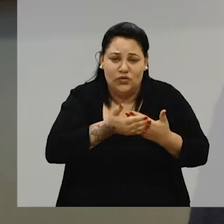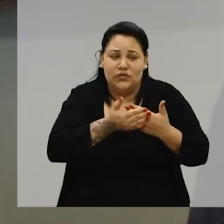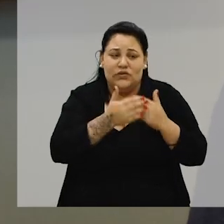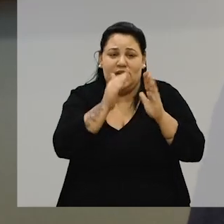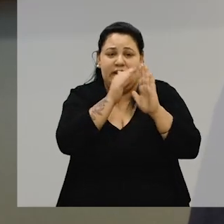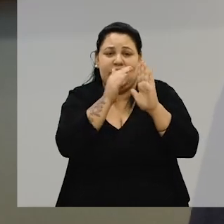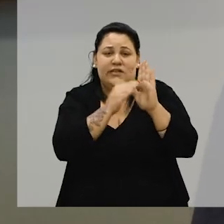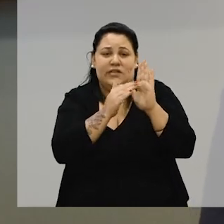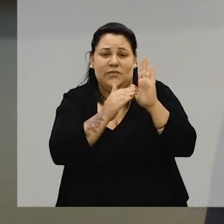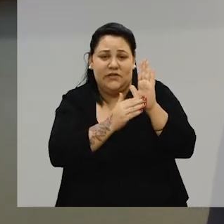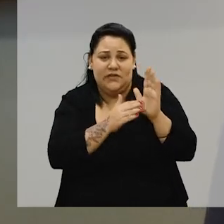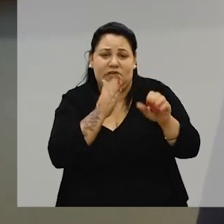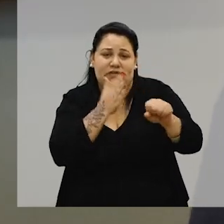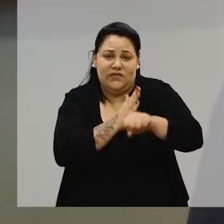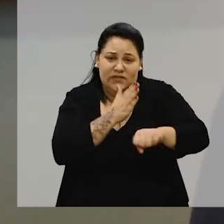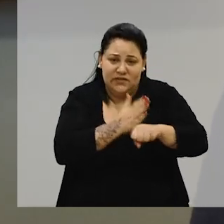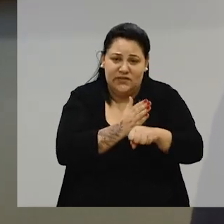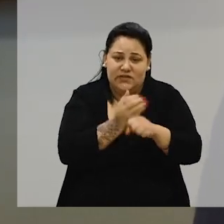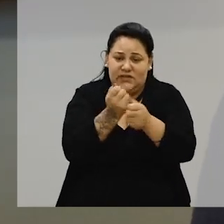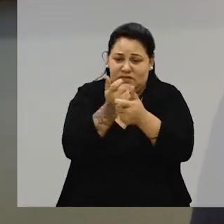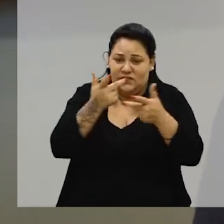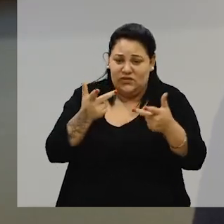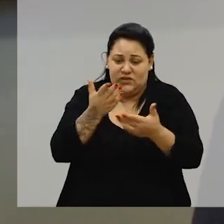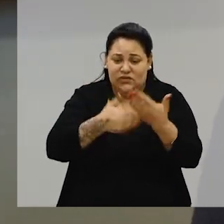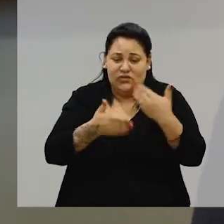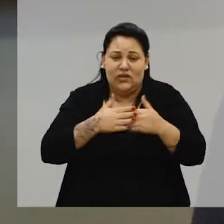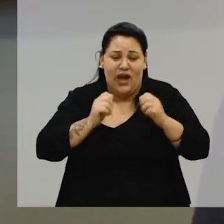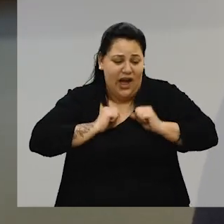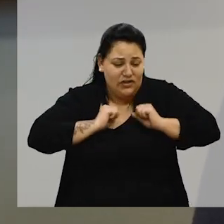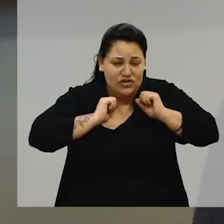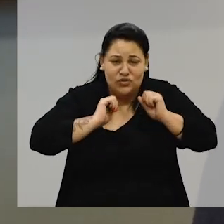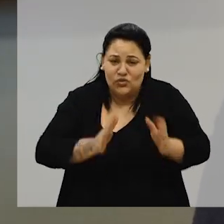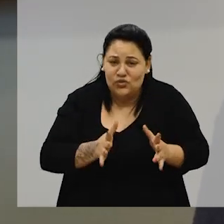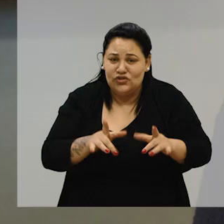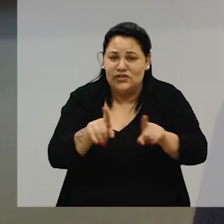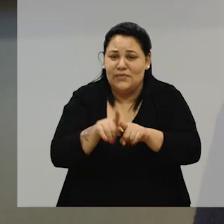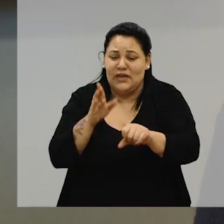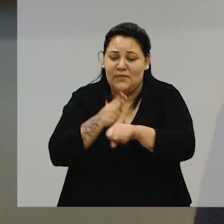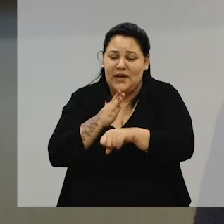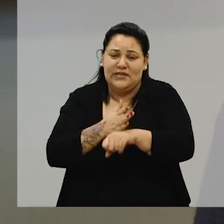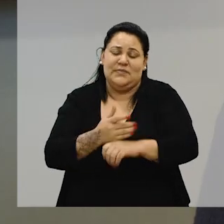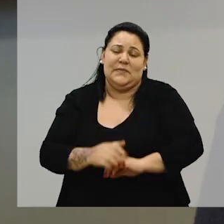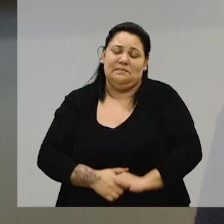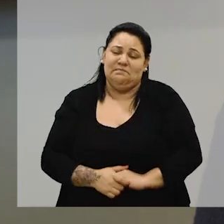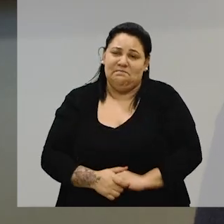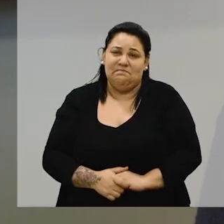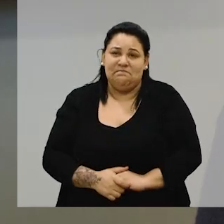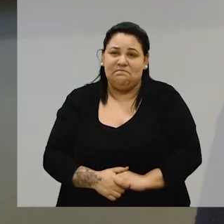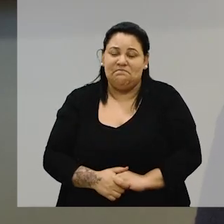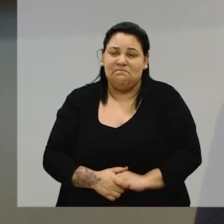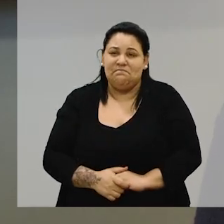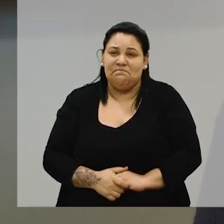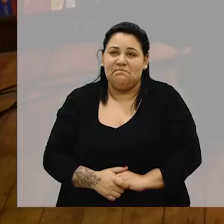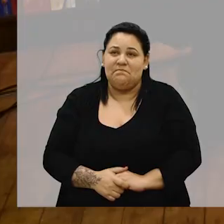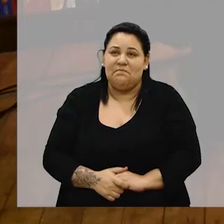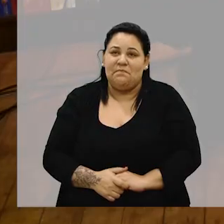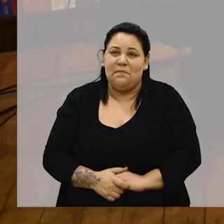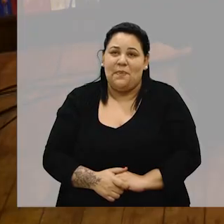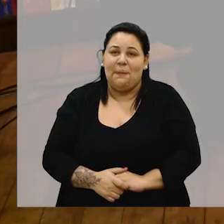Né, o programa faz parte disso, né, todas as iniciativas acho que fazem parte desse